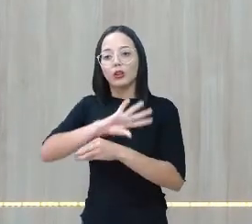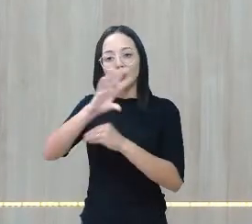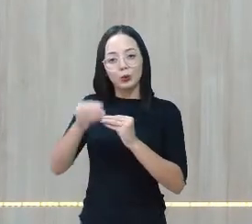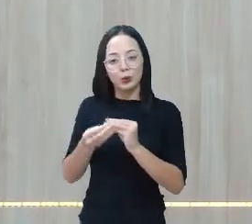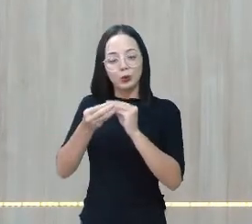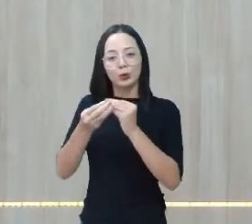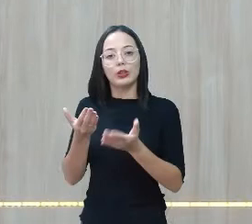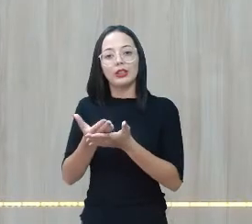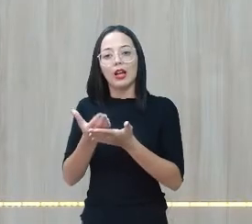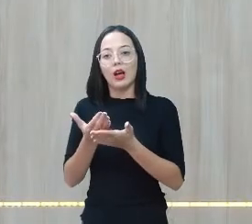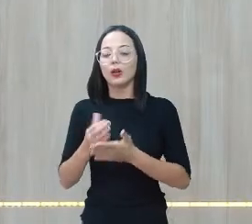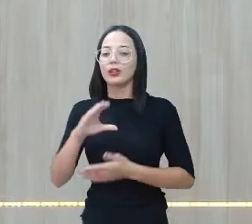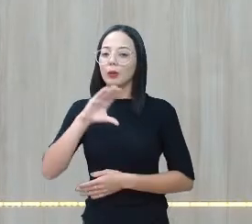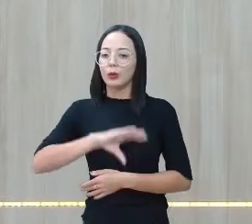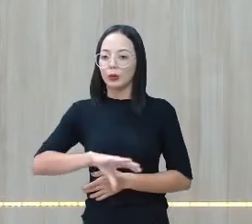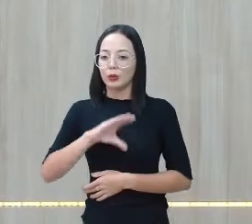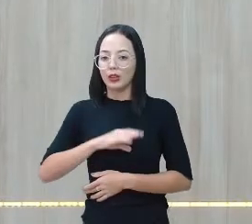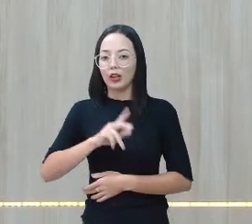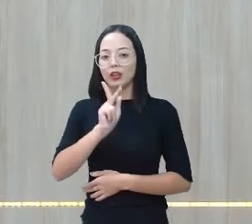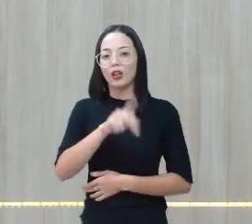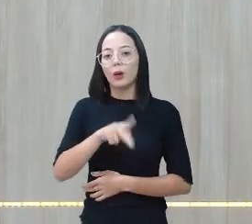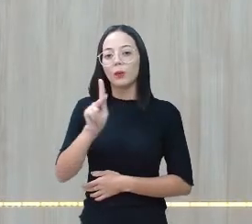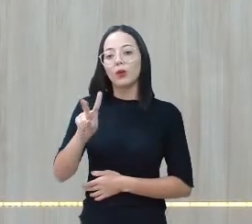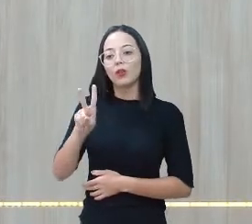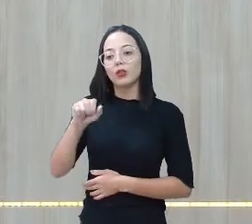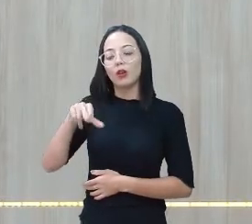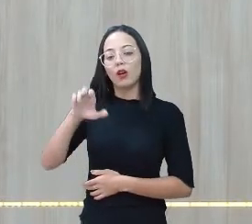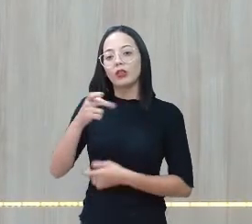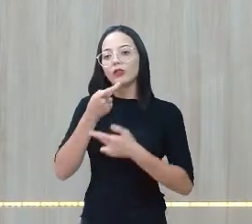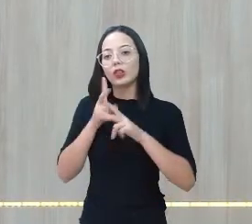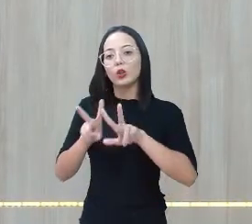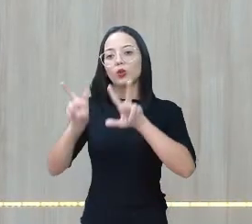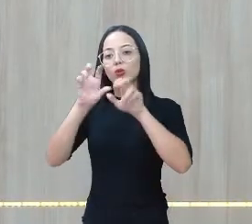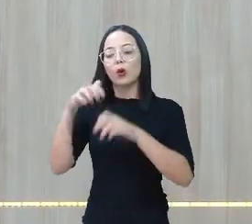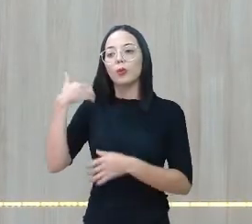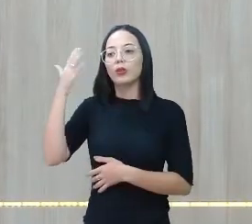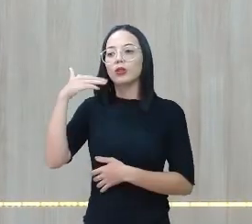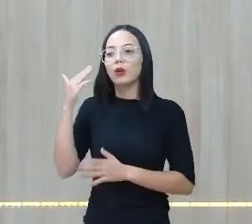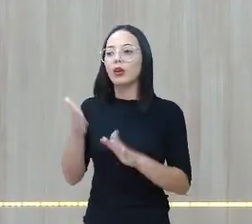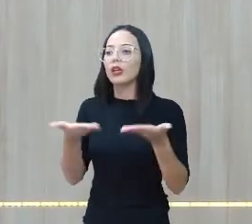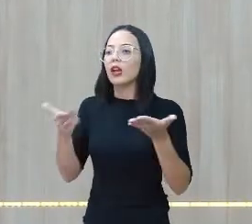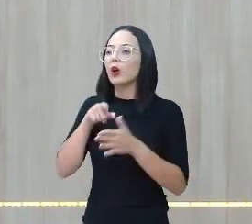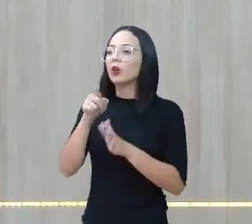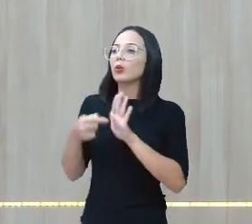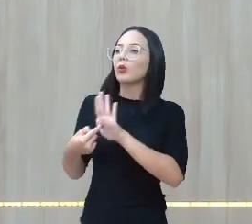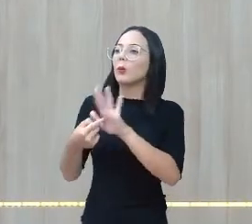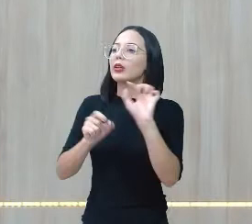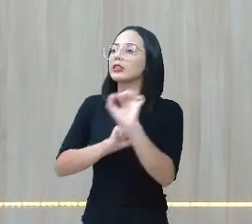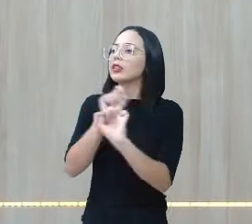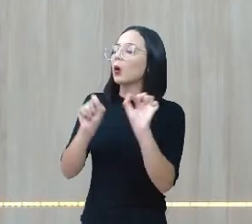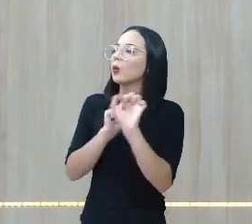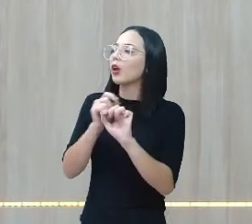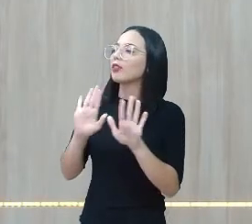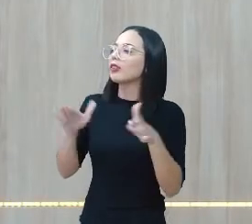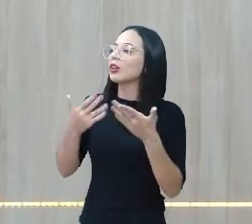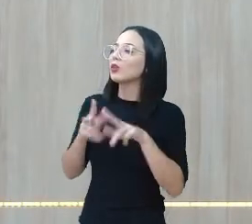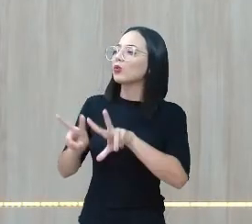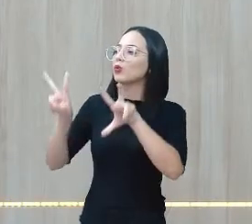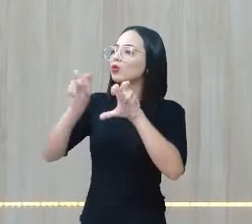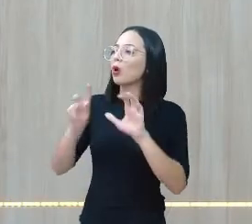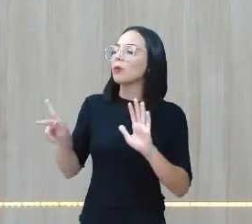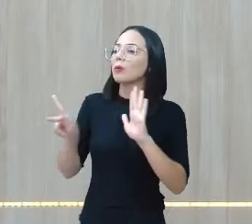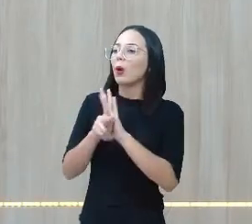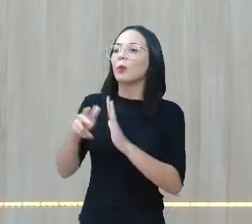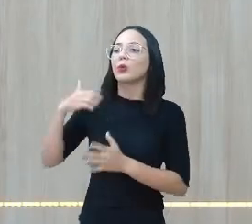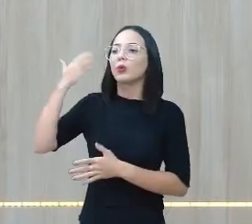aqui para essa aula, né, da professora Viviane, falando de som. E agora, Viviane, o que é que tu vai apresentar aí para a gente em relação